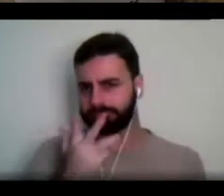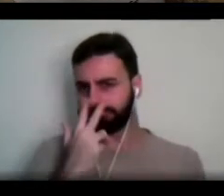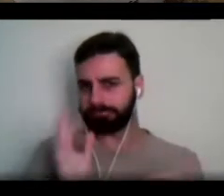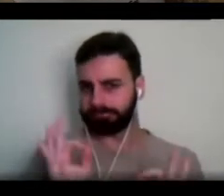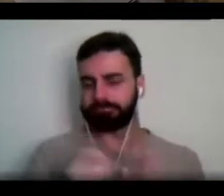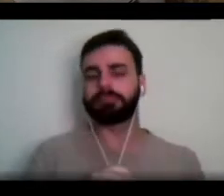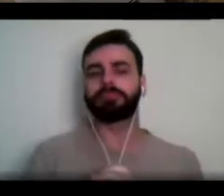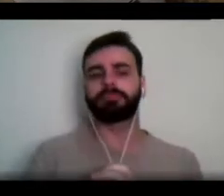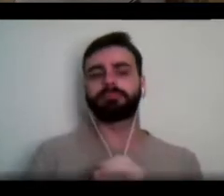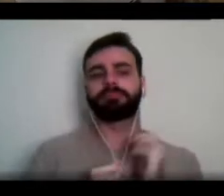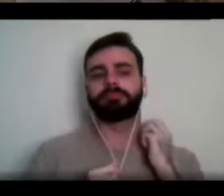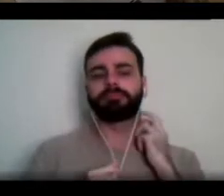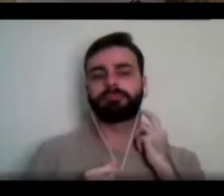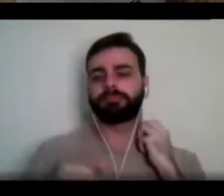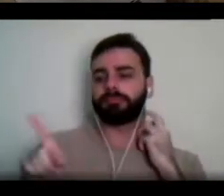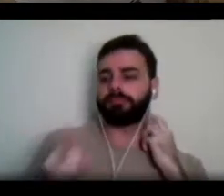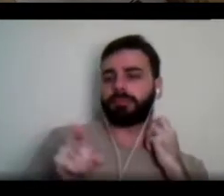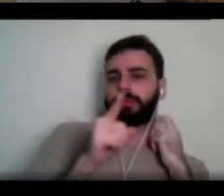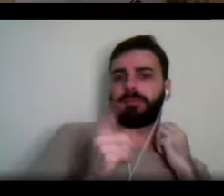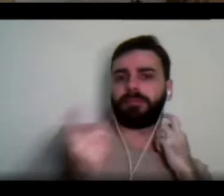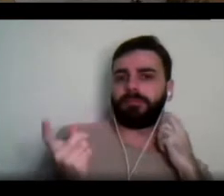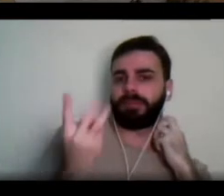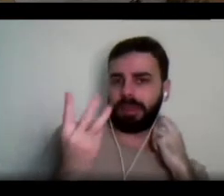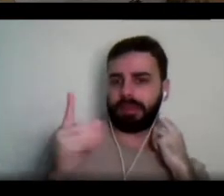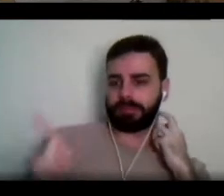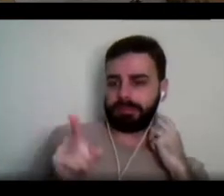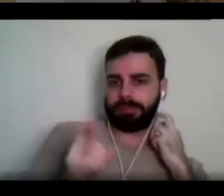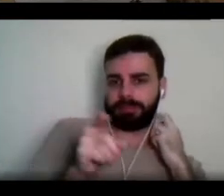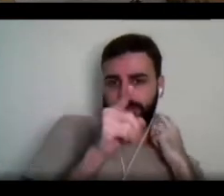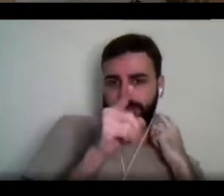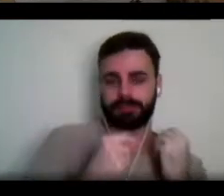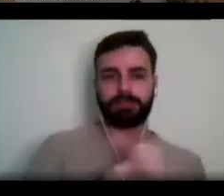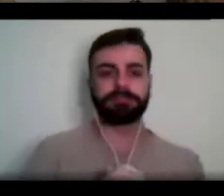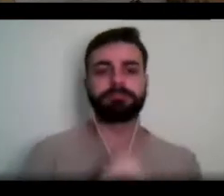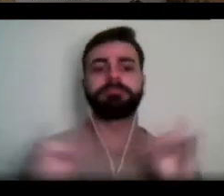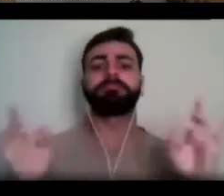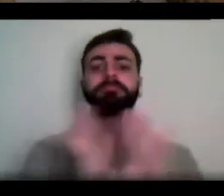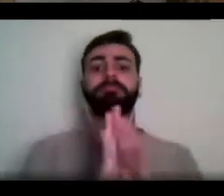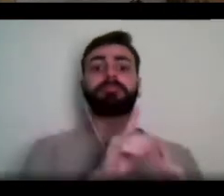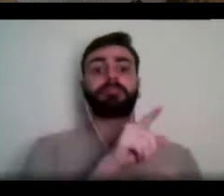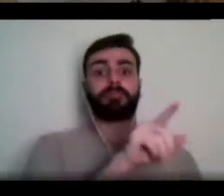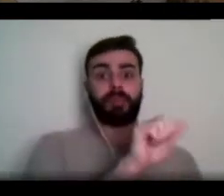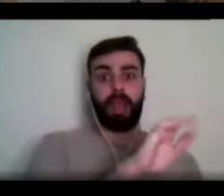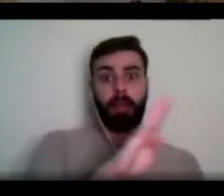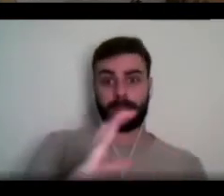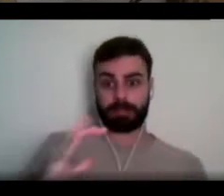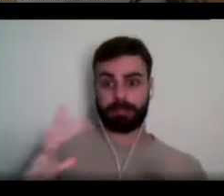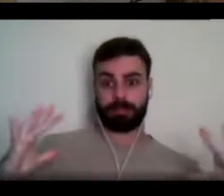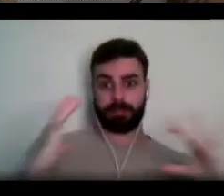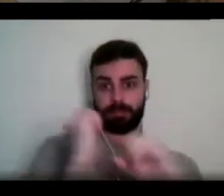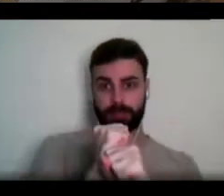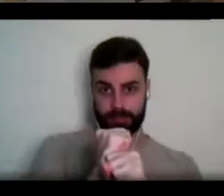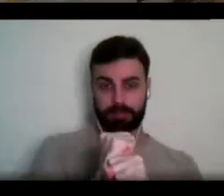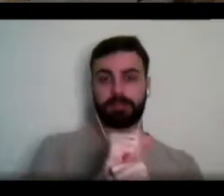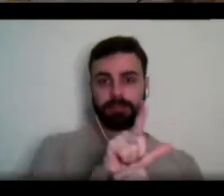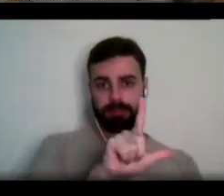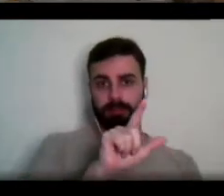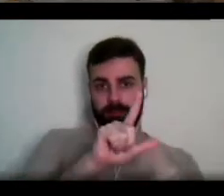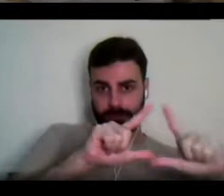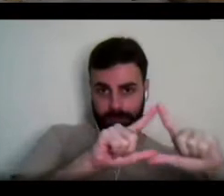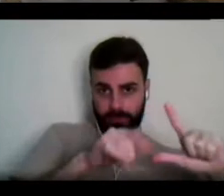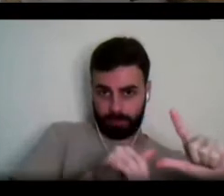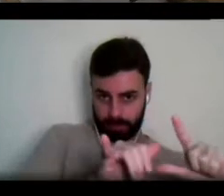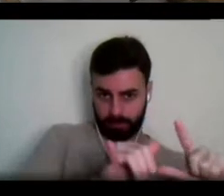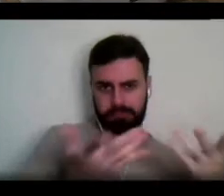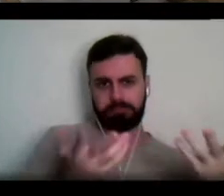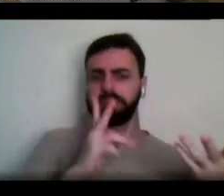0,075 quilômetros, é isso mesmo? De metro para quilômetro, 1, 2, 3, tá certo. Aí você soma esse troço, vai dar alguma